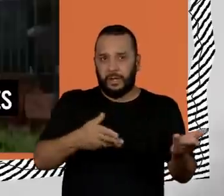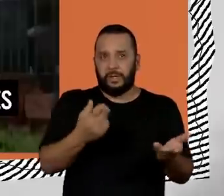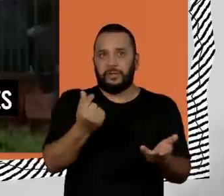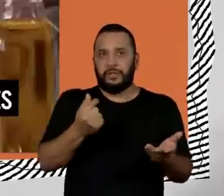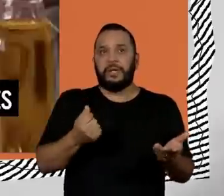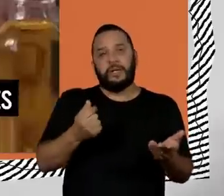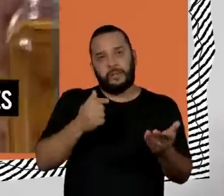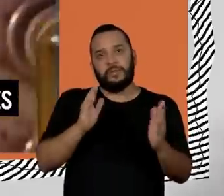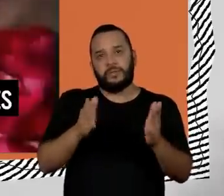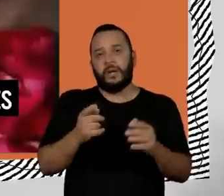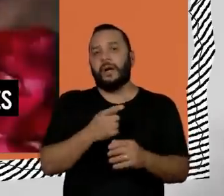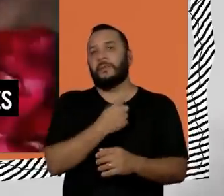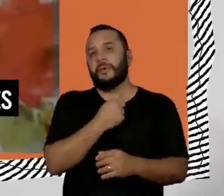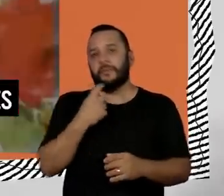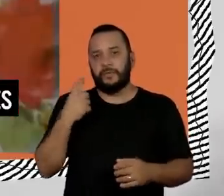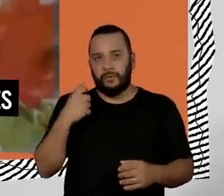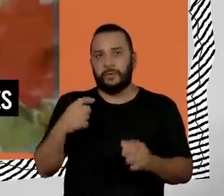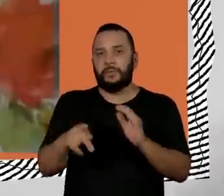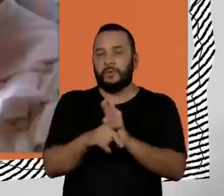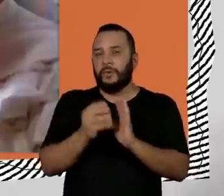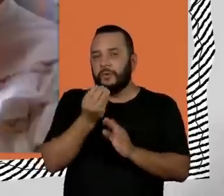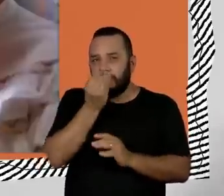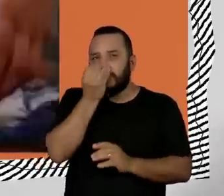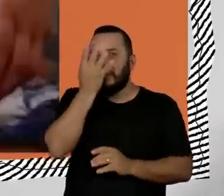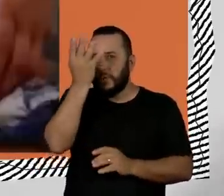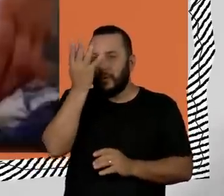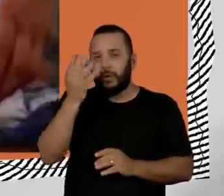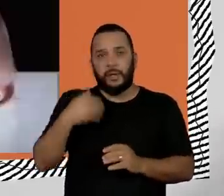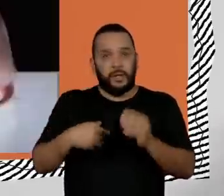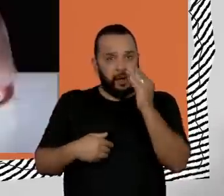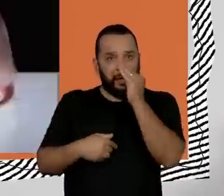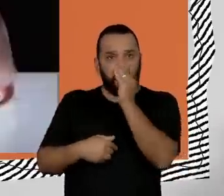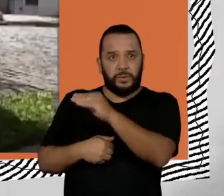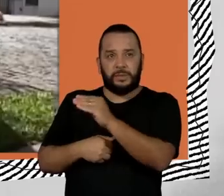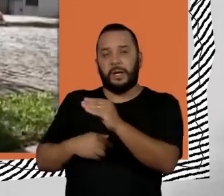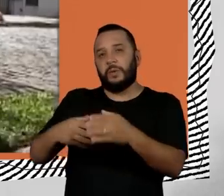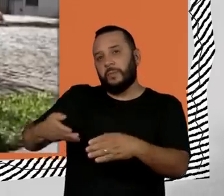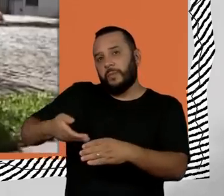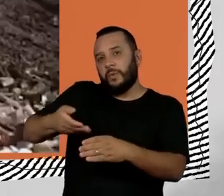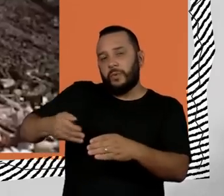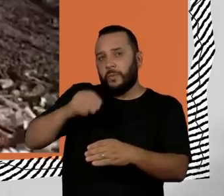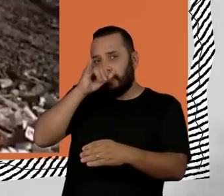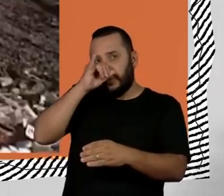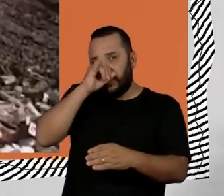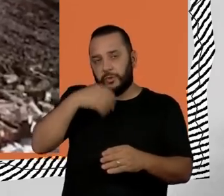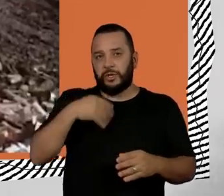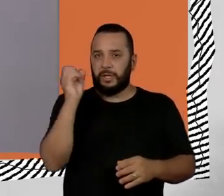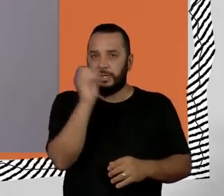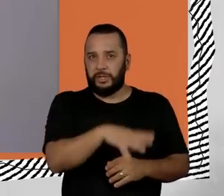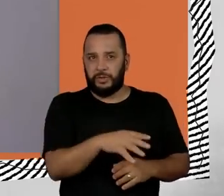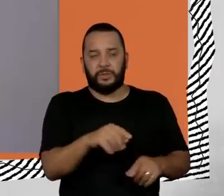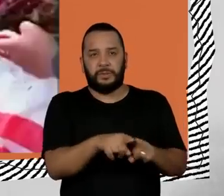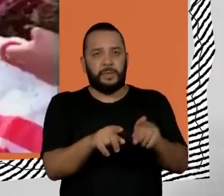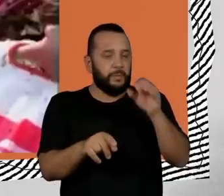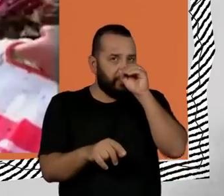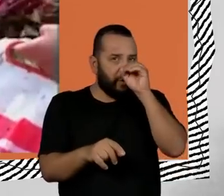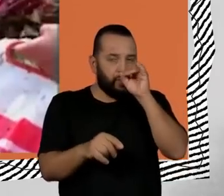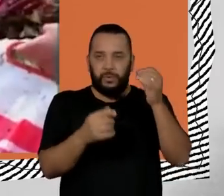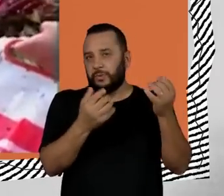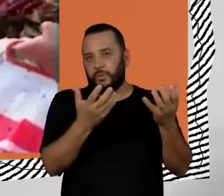Dona Net trocou por perfumes extraídos das flores recusado para o molho do porco jogado no lixo e recusado pelos porcos como